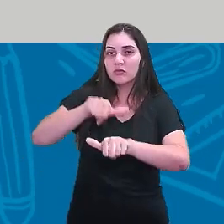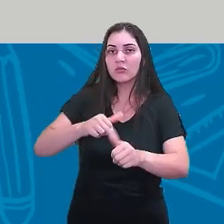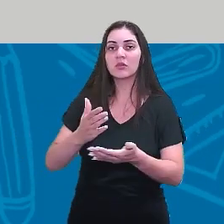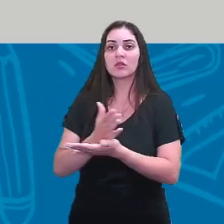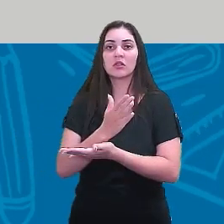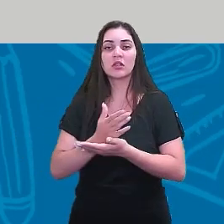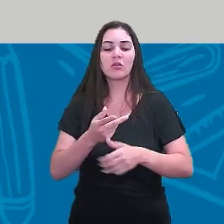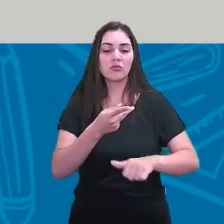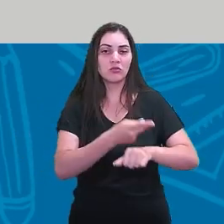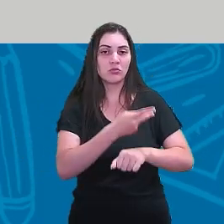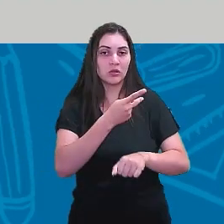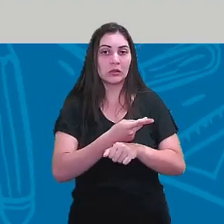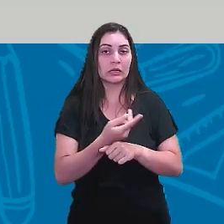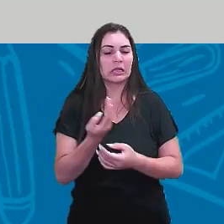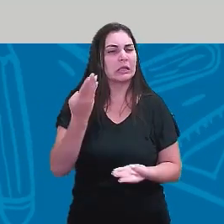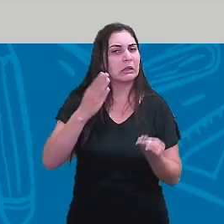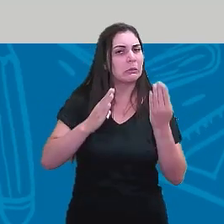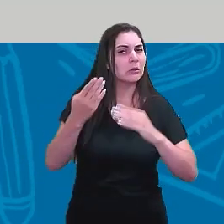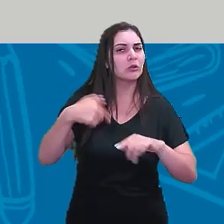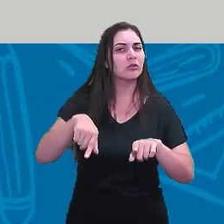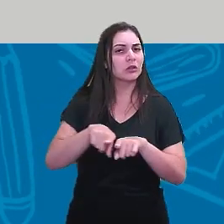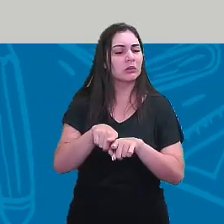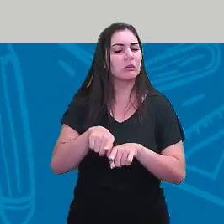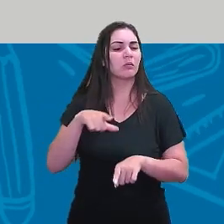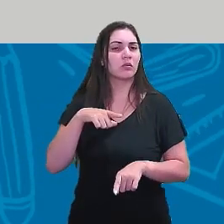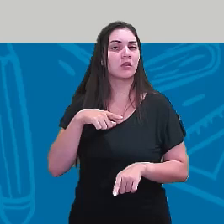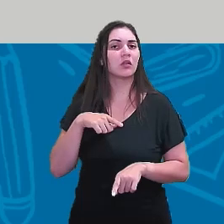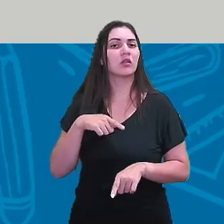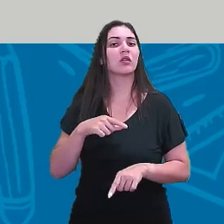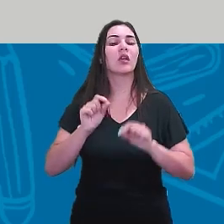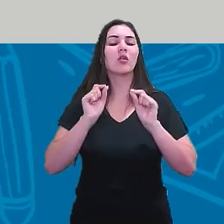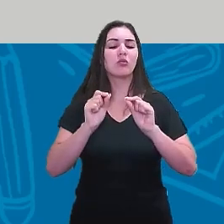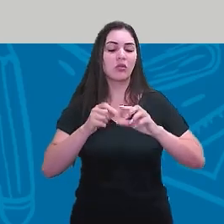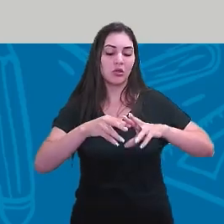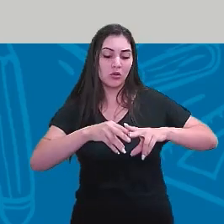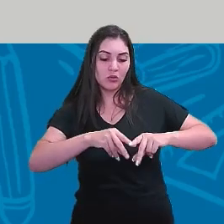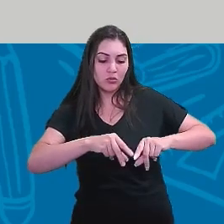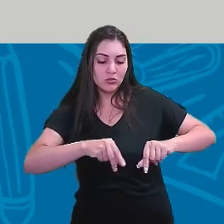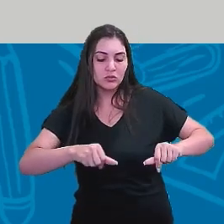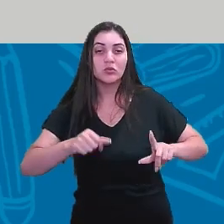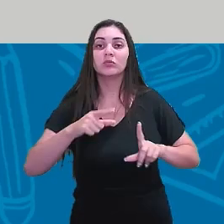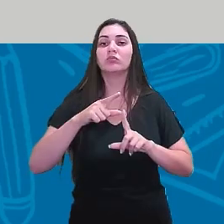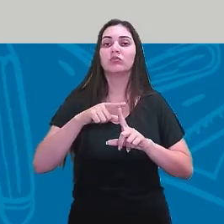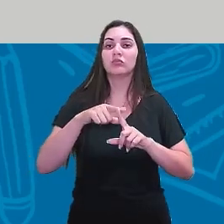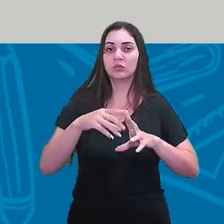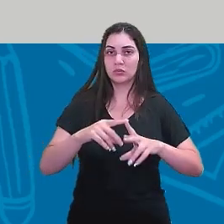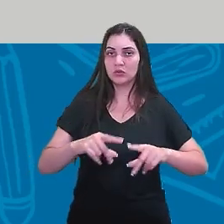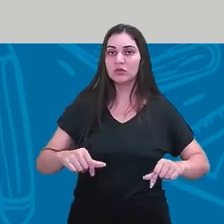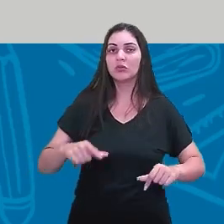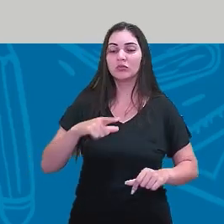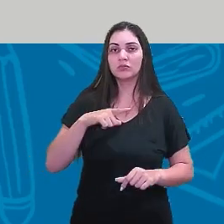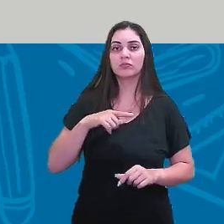e biológicas também existe, tá? Que é a questão do solo, dos tipos de solo que existem.